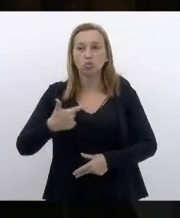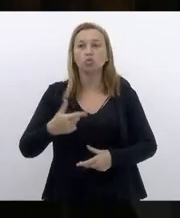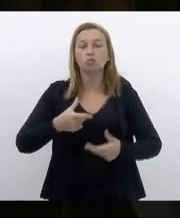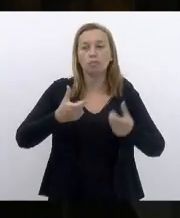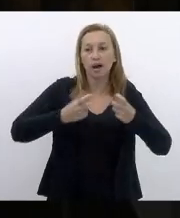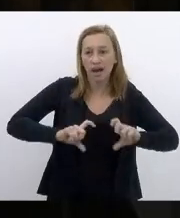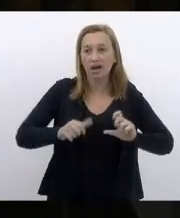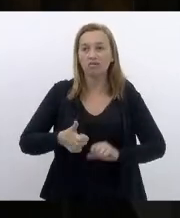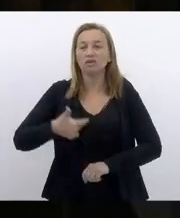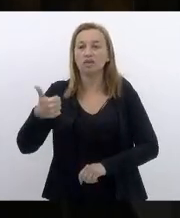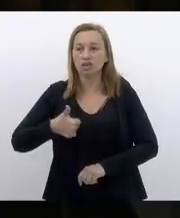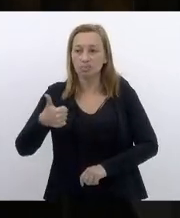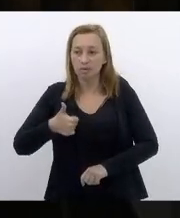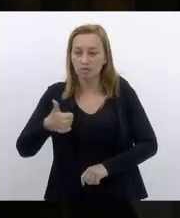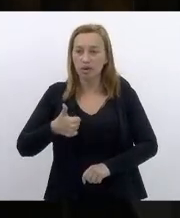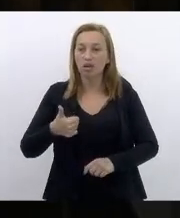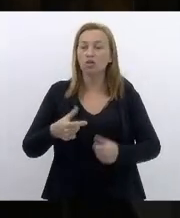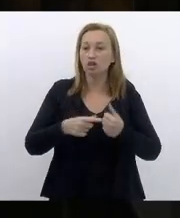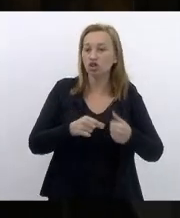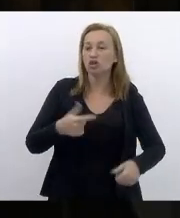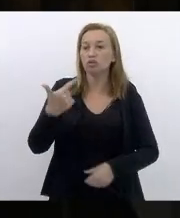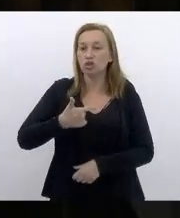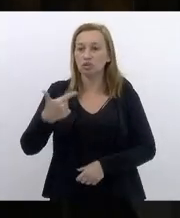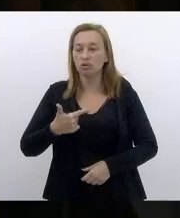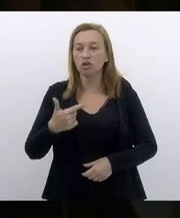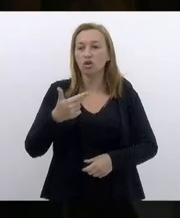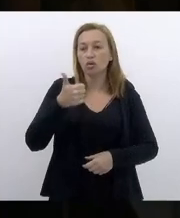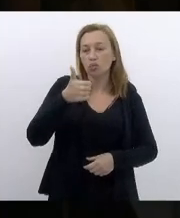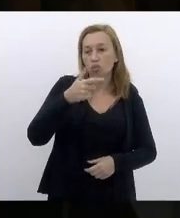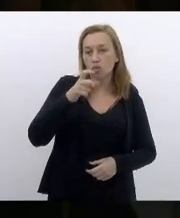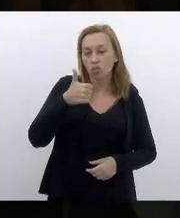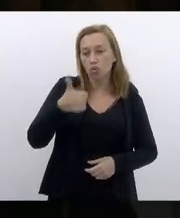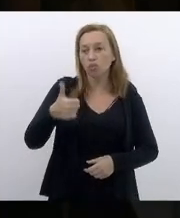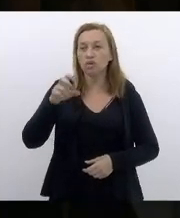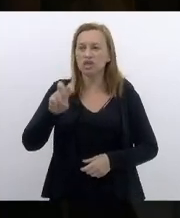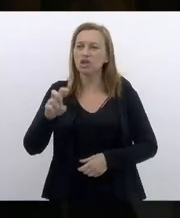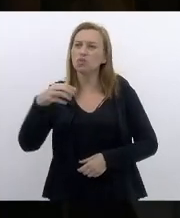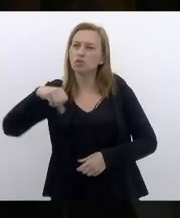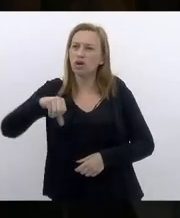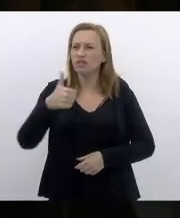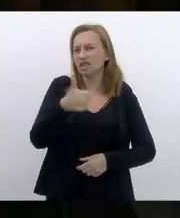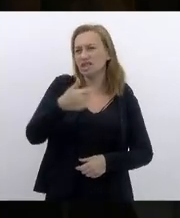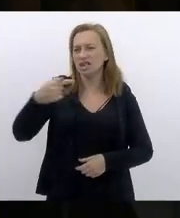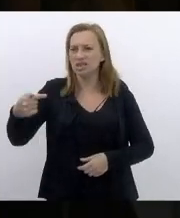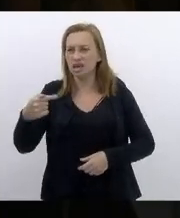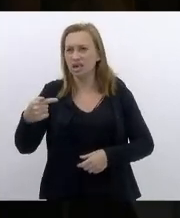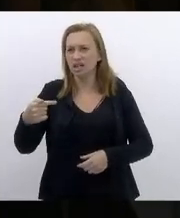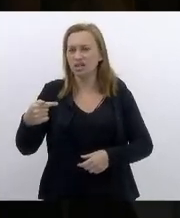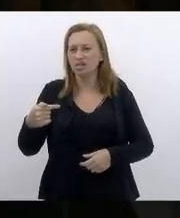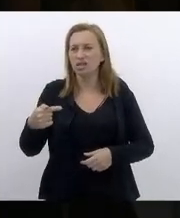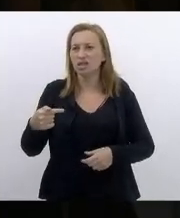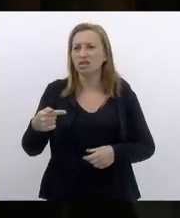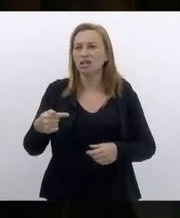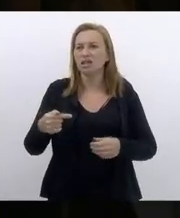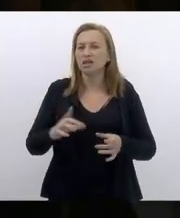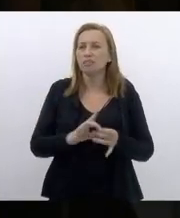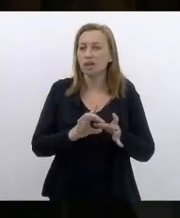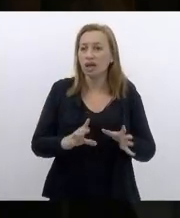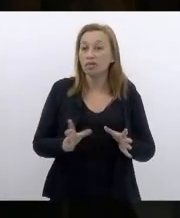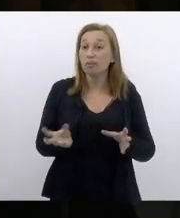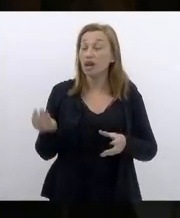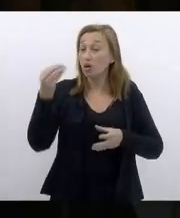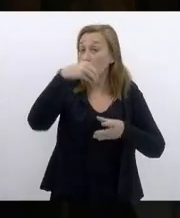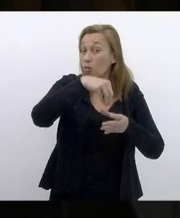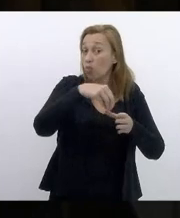do artigo 2º da Lei Complementar 159/17, será considerado atendido pela